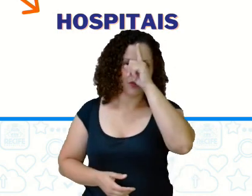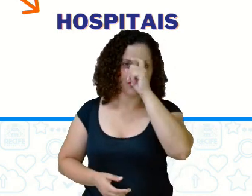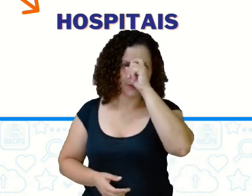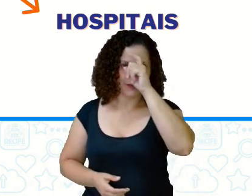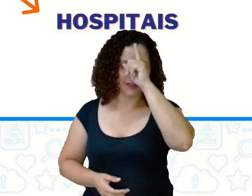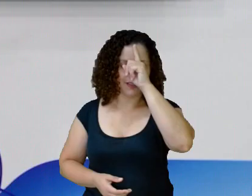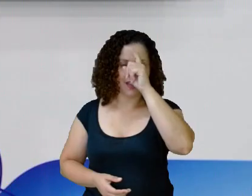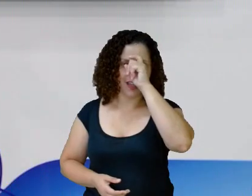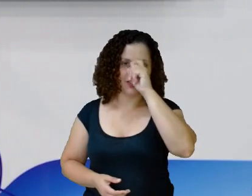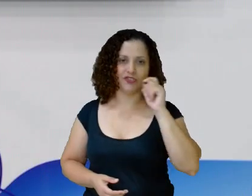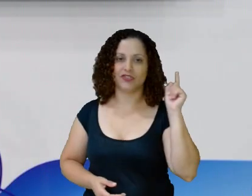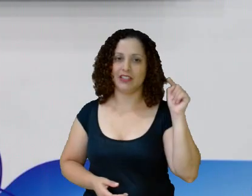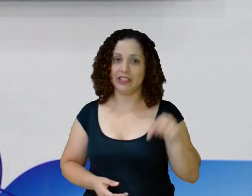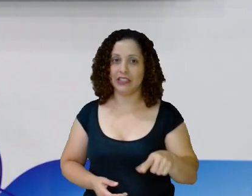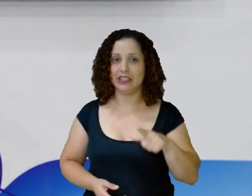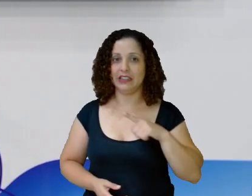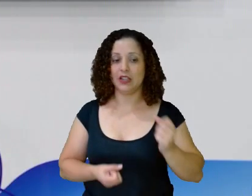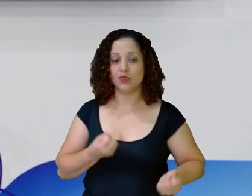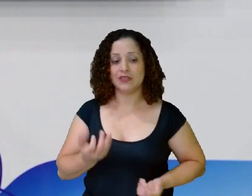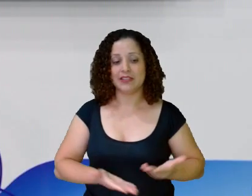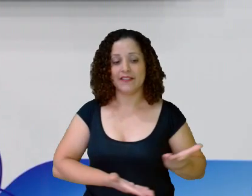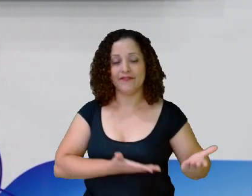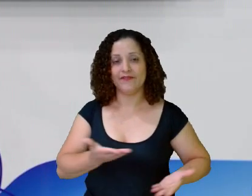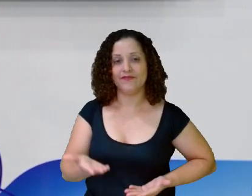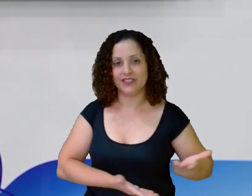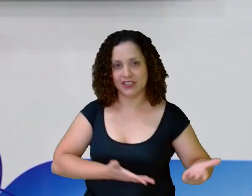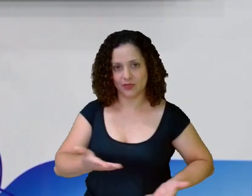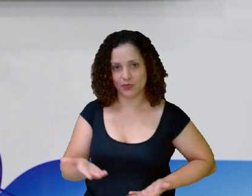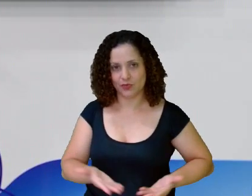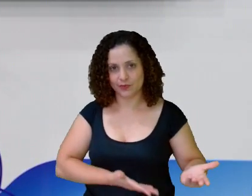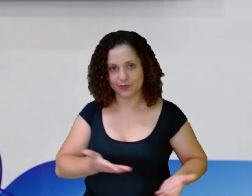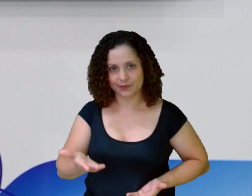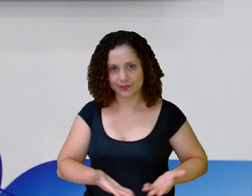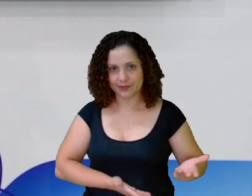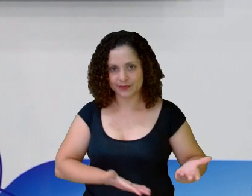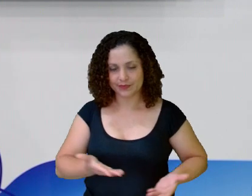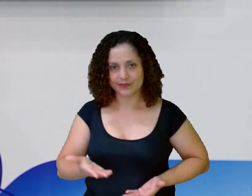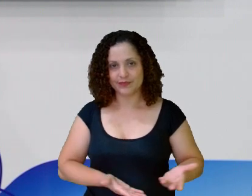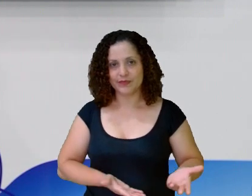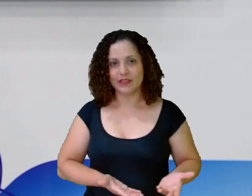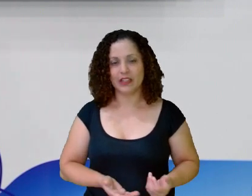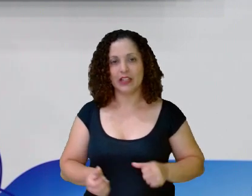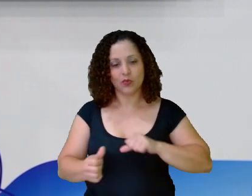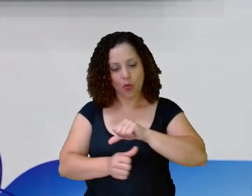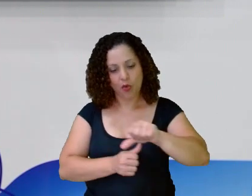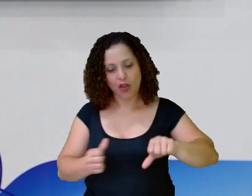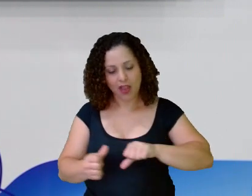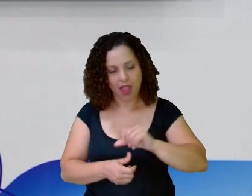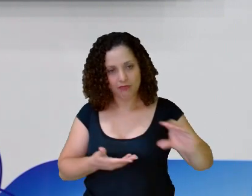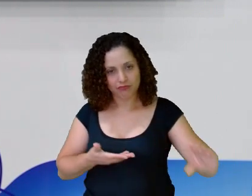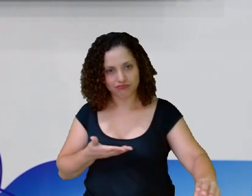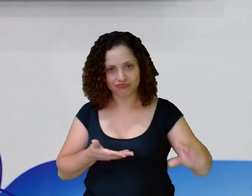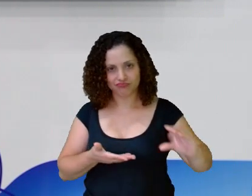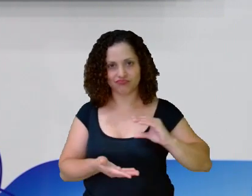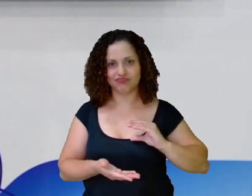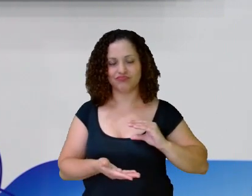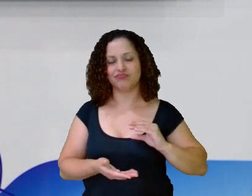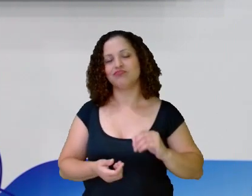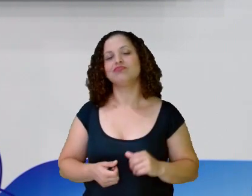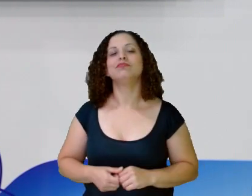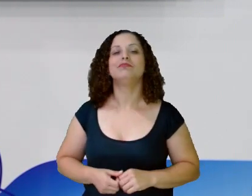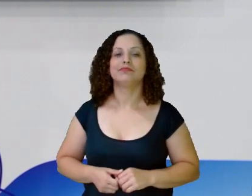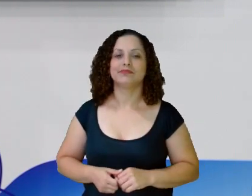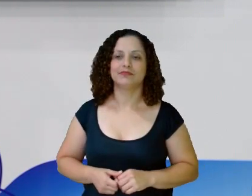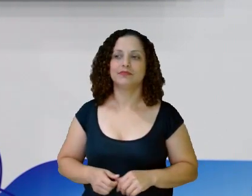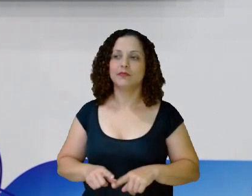produzem, eles têm ali um serviço, eles oferecem um determinado serviço por um valor X. É